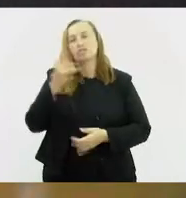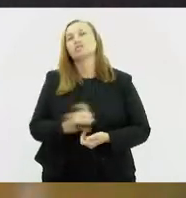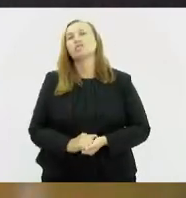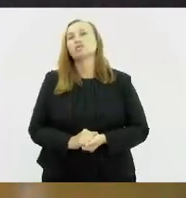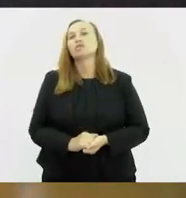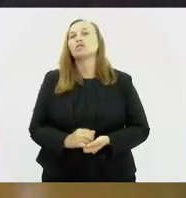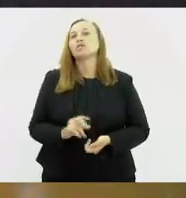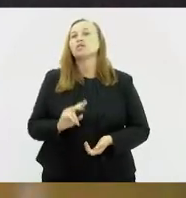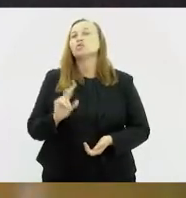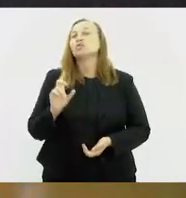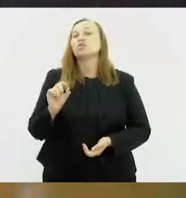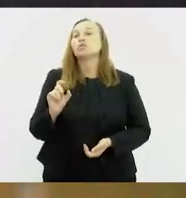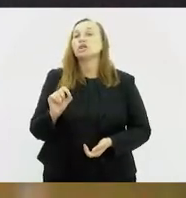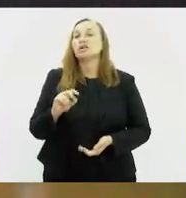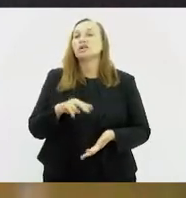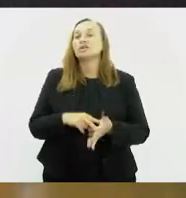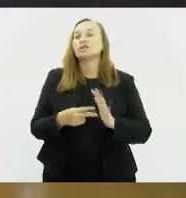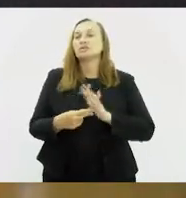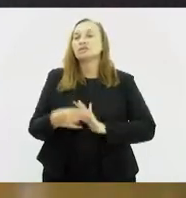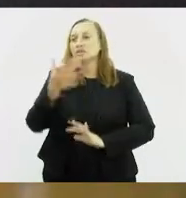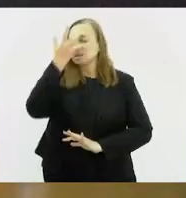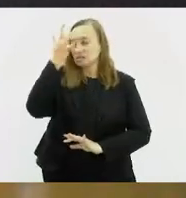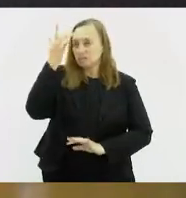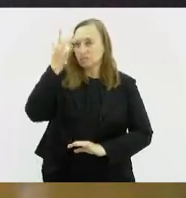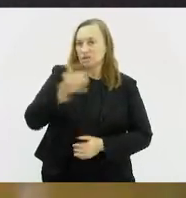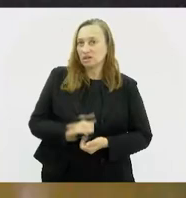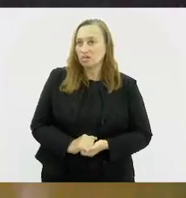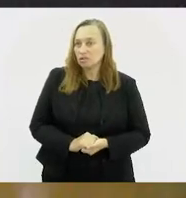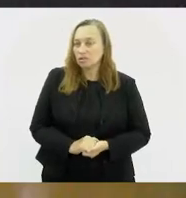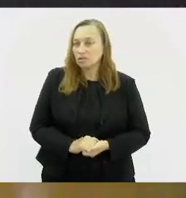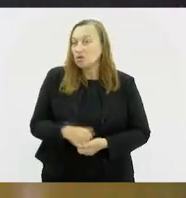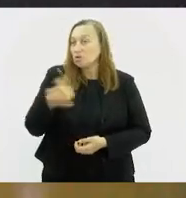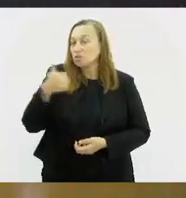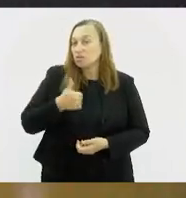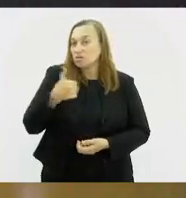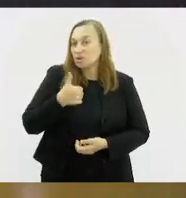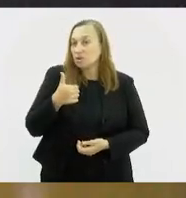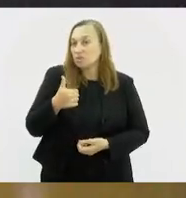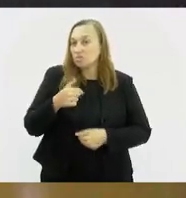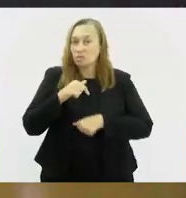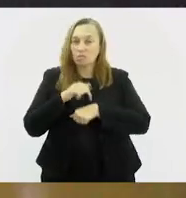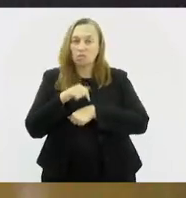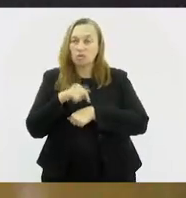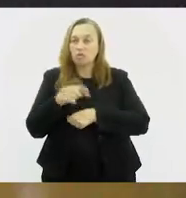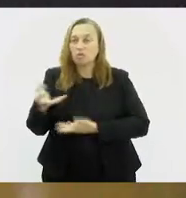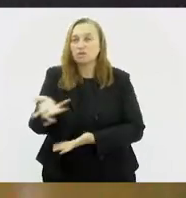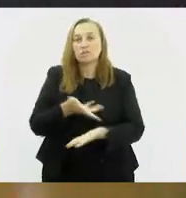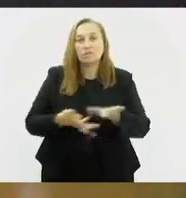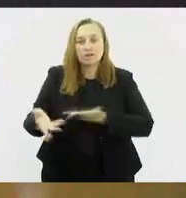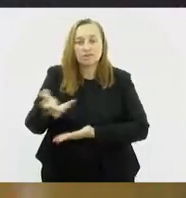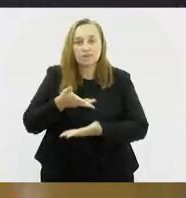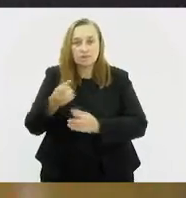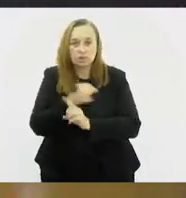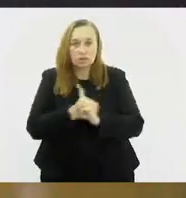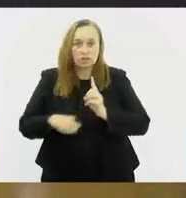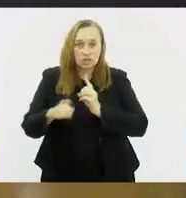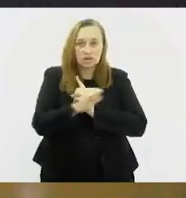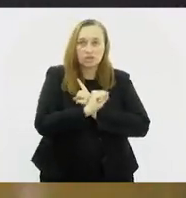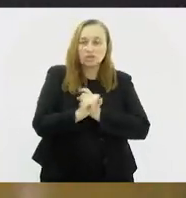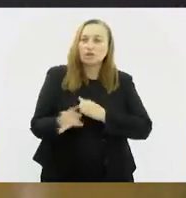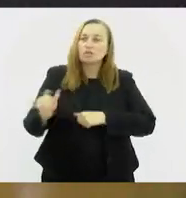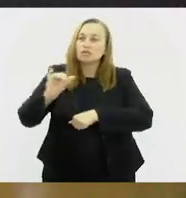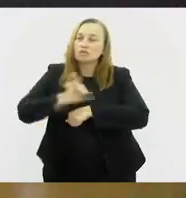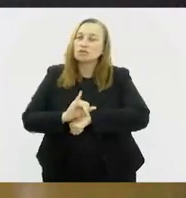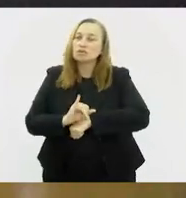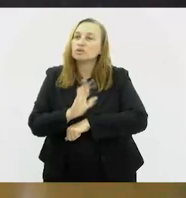essa saúde mental? A não ser, no primeiro momento, essa participação social. Volta Redonda, como